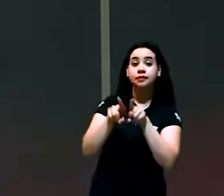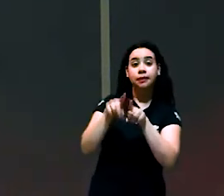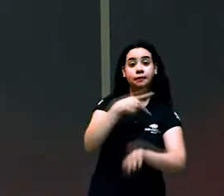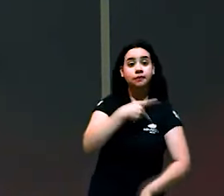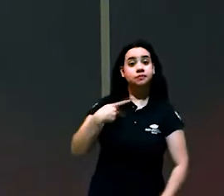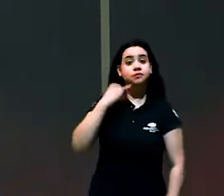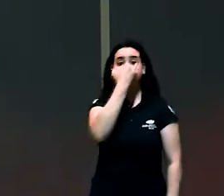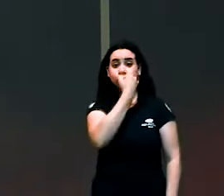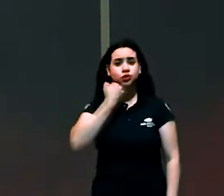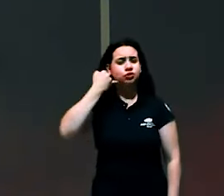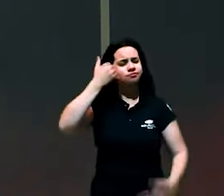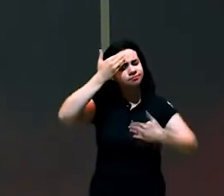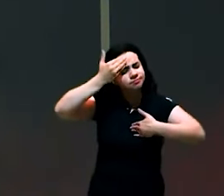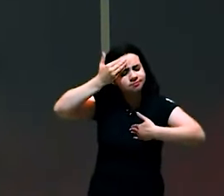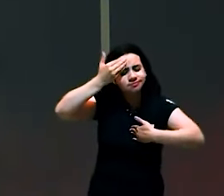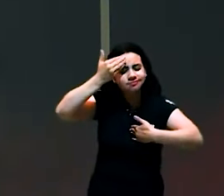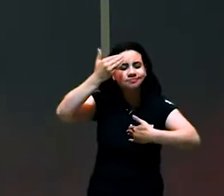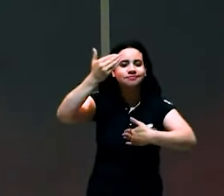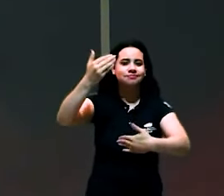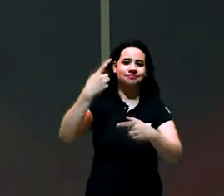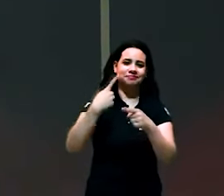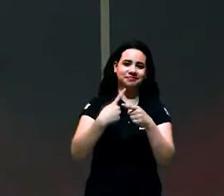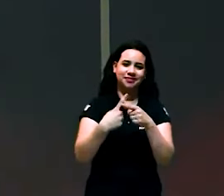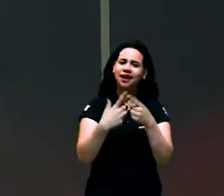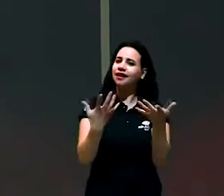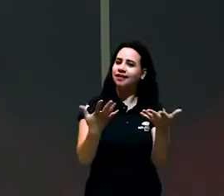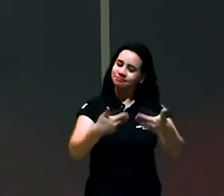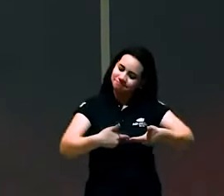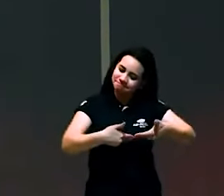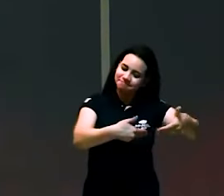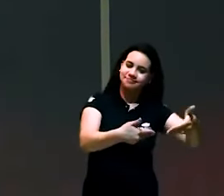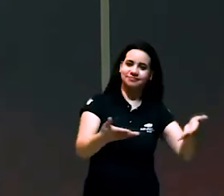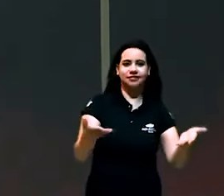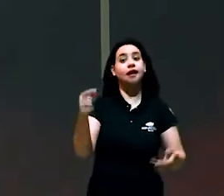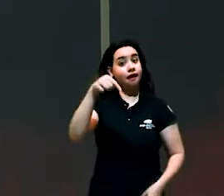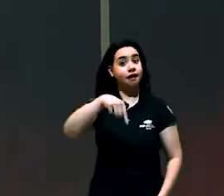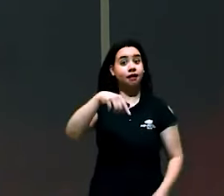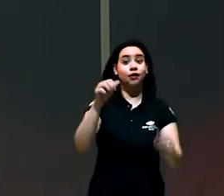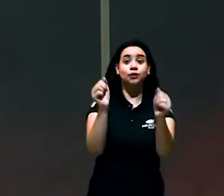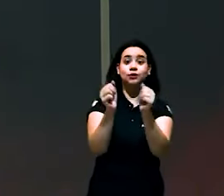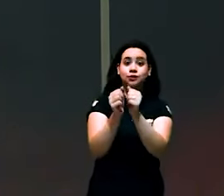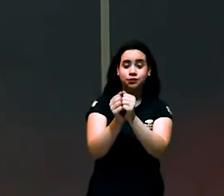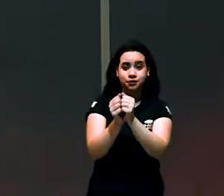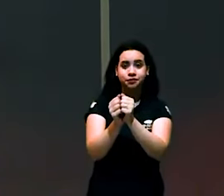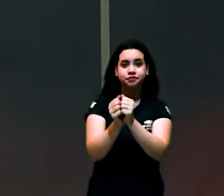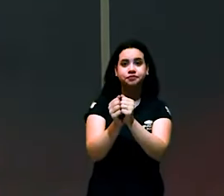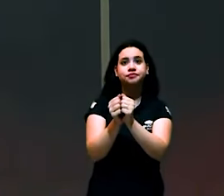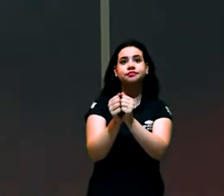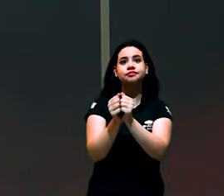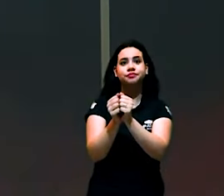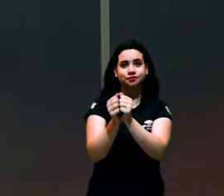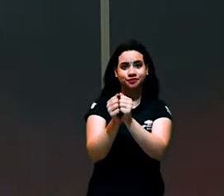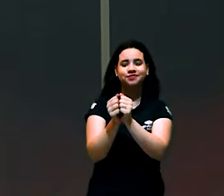pelo convite para poder estar com vocês neste fim de semana. E dou graças a Deus